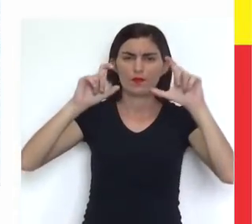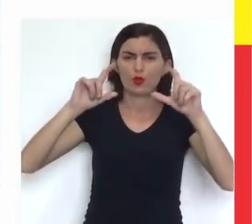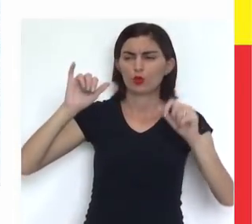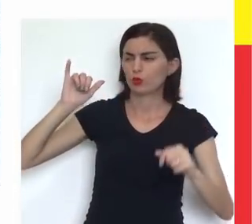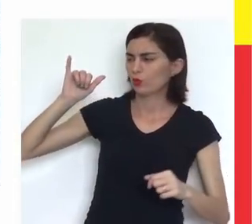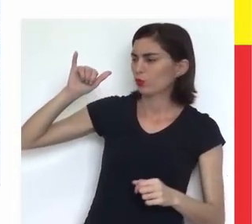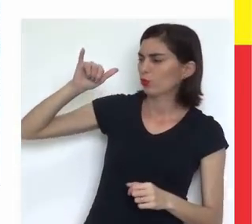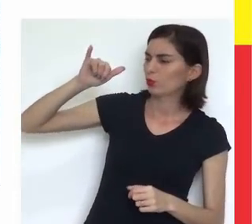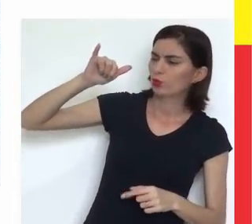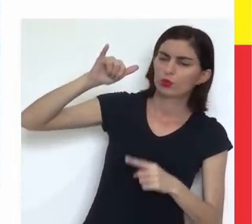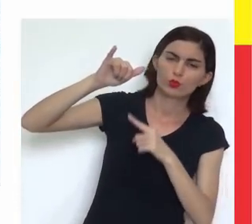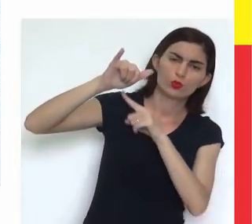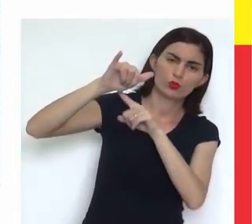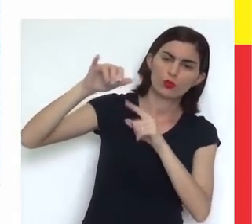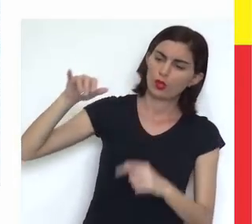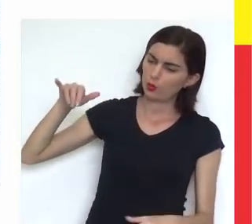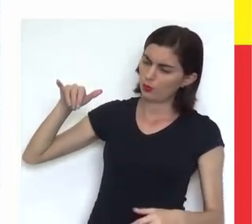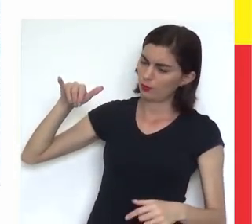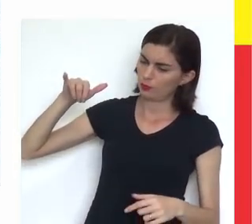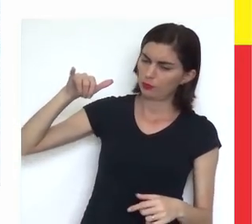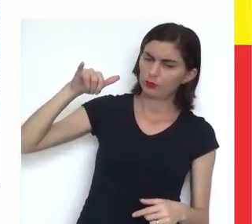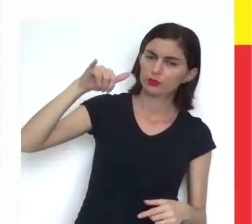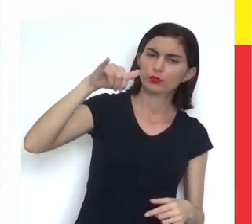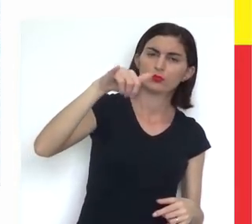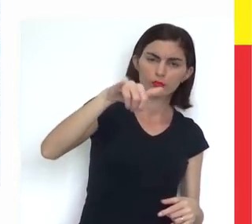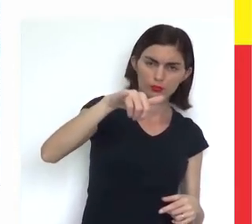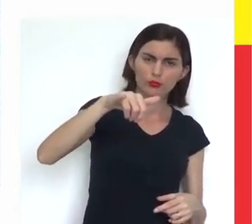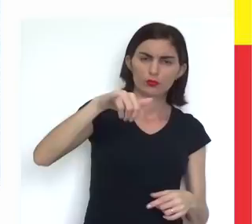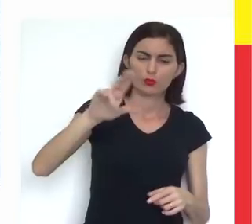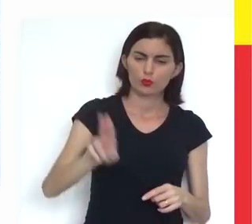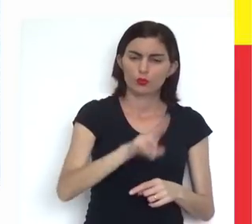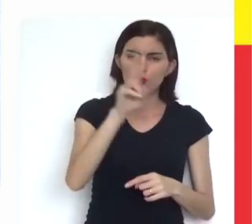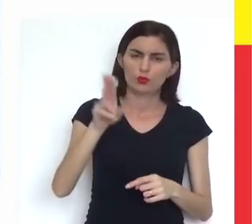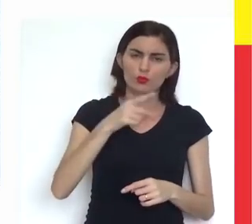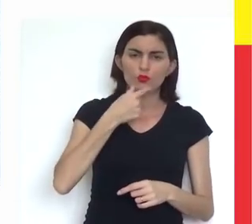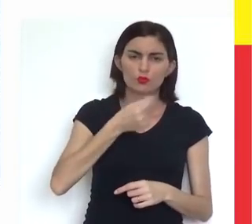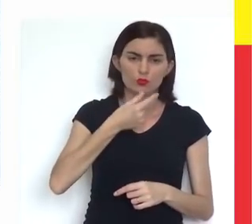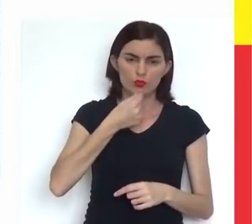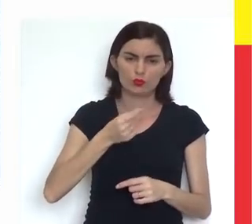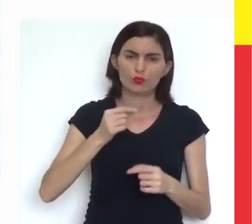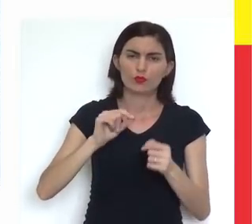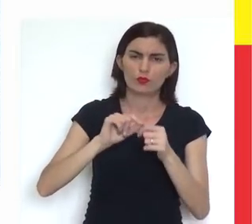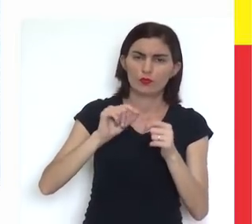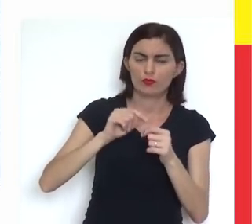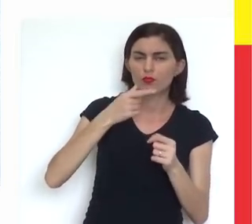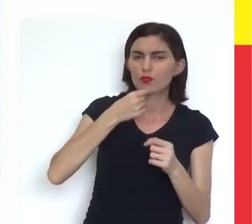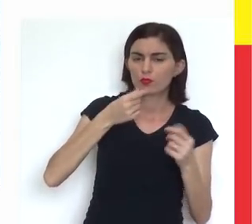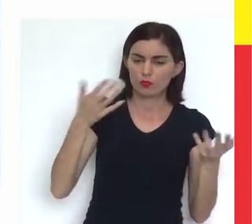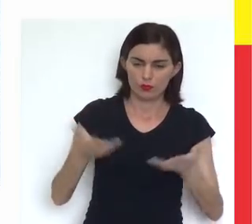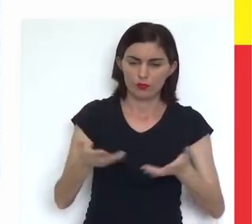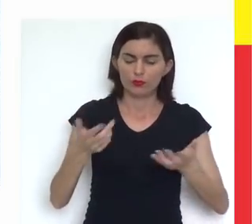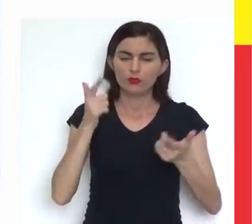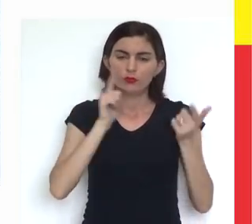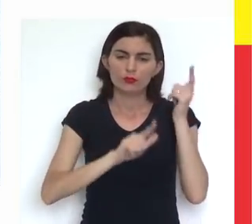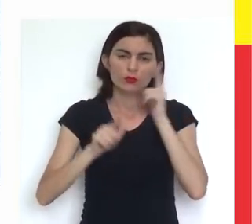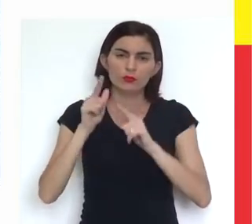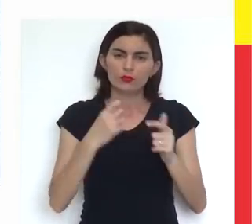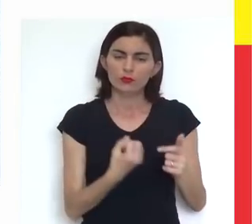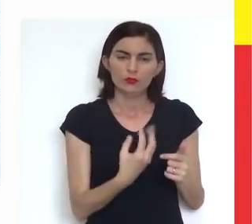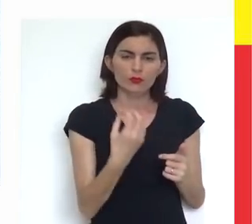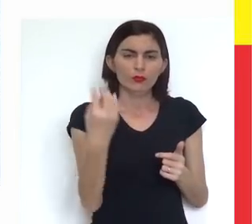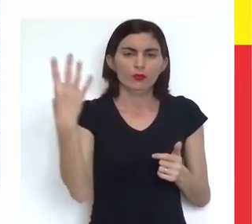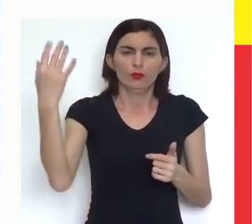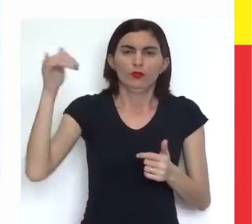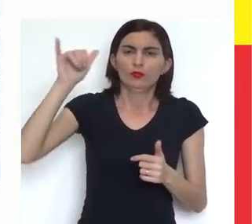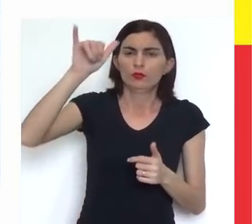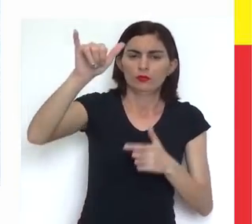foto de um avião. Tá? O avião ele é um meio de transporte utilizado pelo homem, para tráfego do homem hoje. Né? A gente consegue viajar